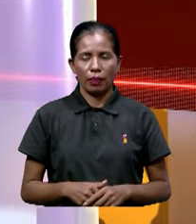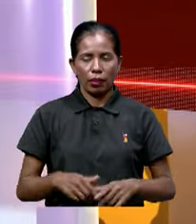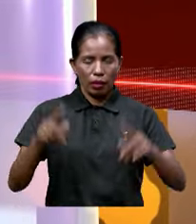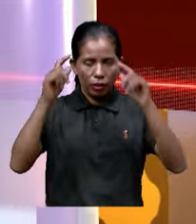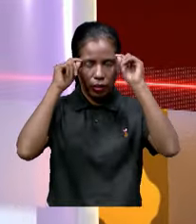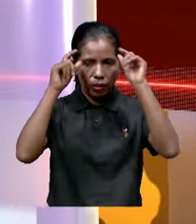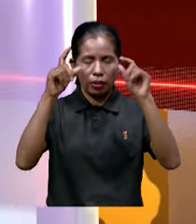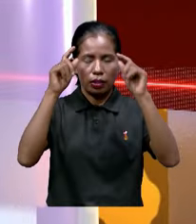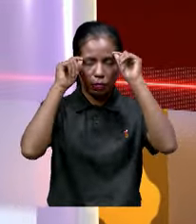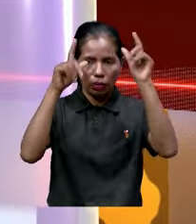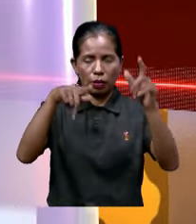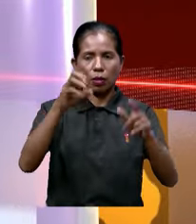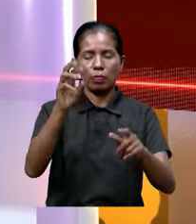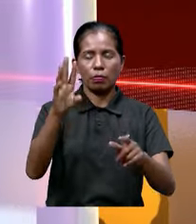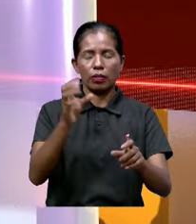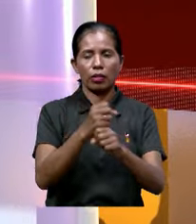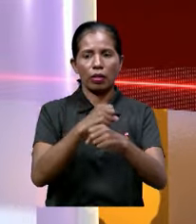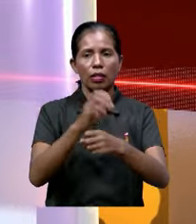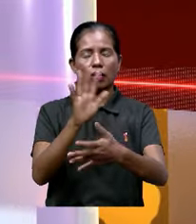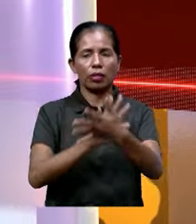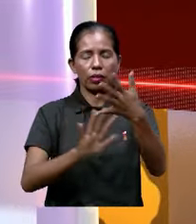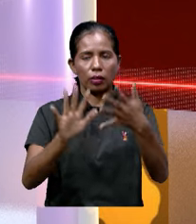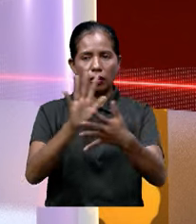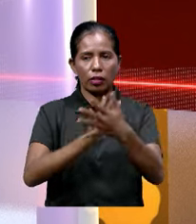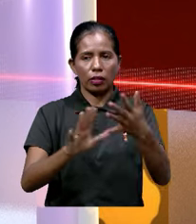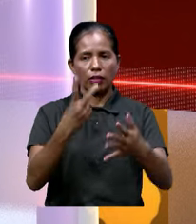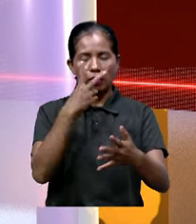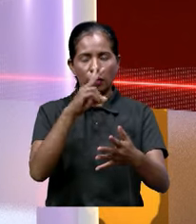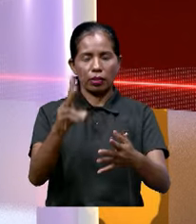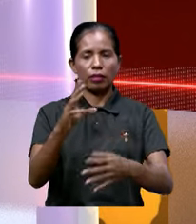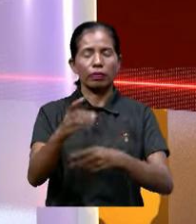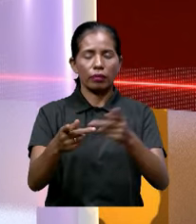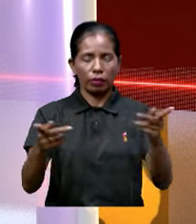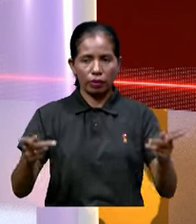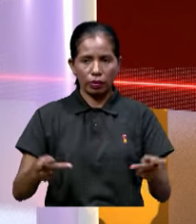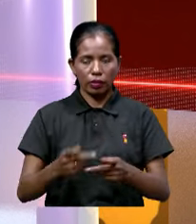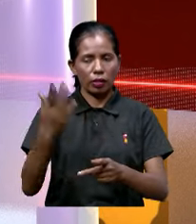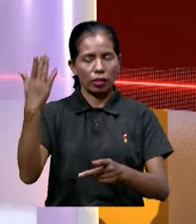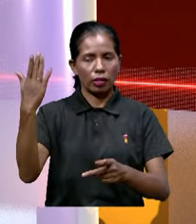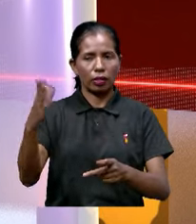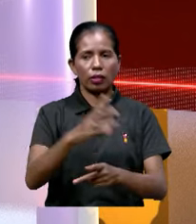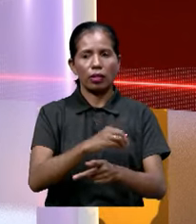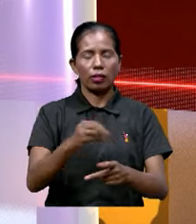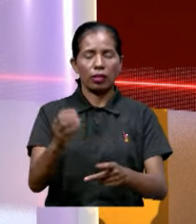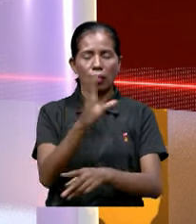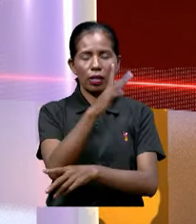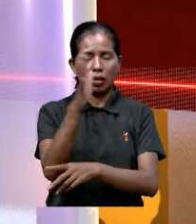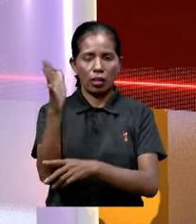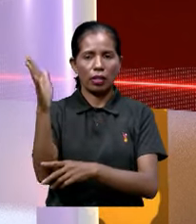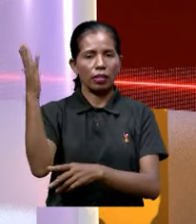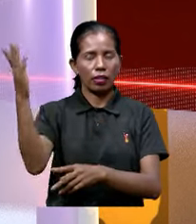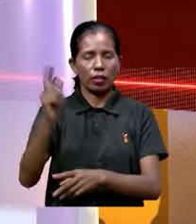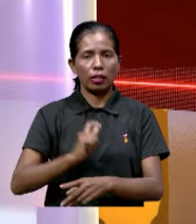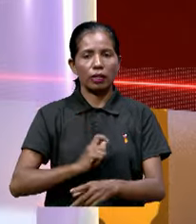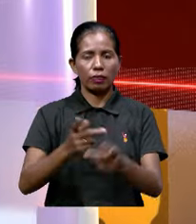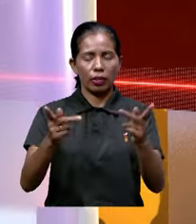Timor Port oficialmente realiza serimonia abertura ba perkursu ekoturismu iha are konservasaun ai-parapa iha Portu